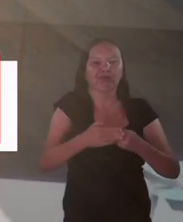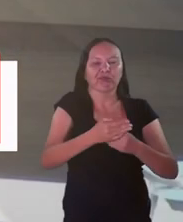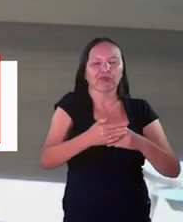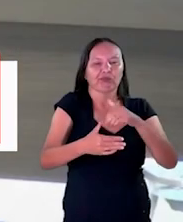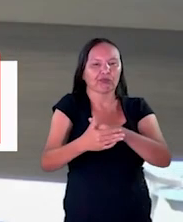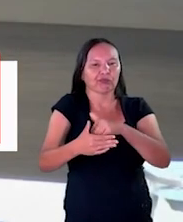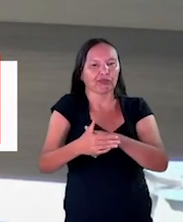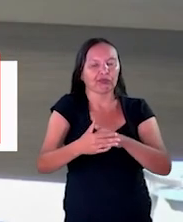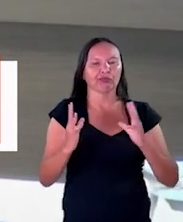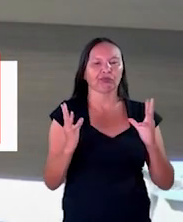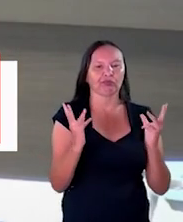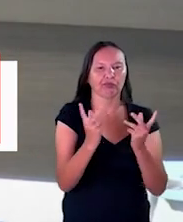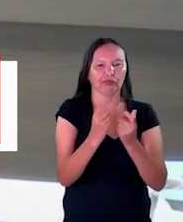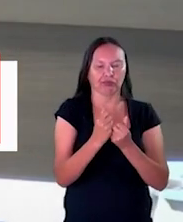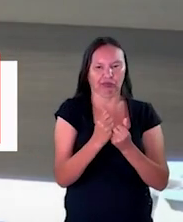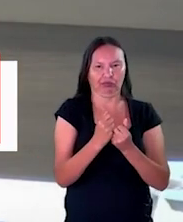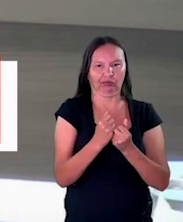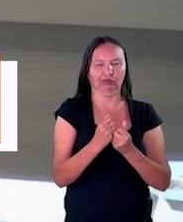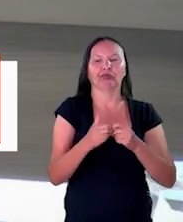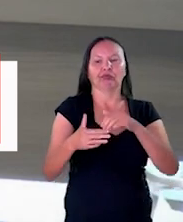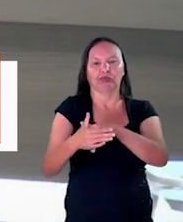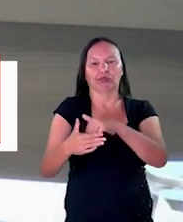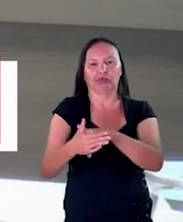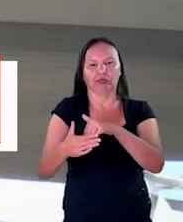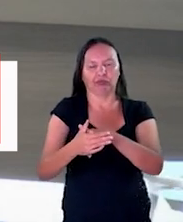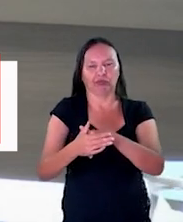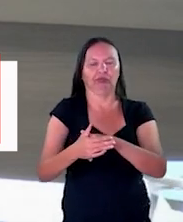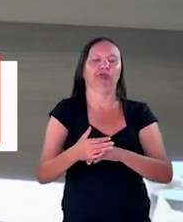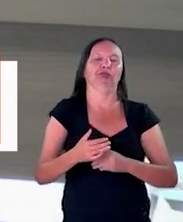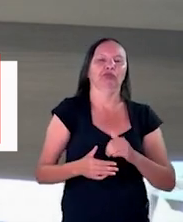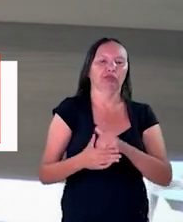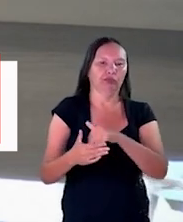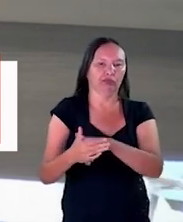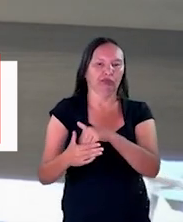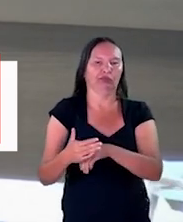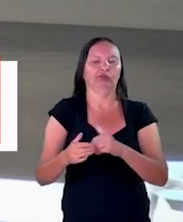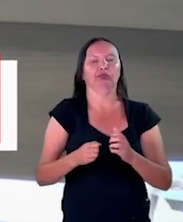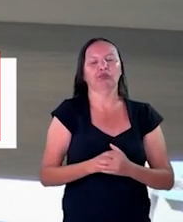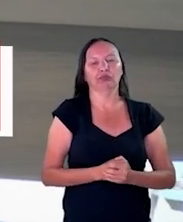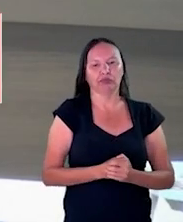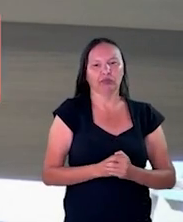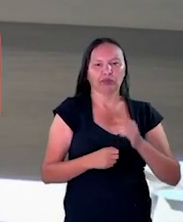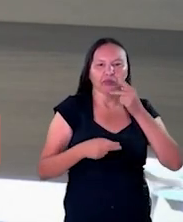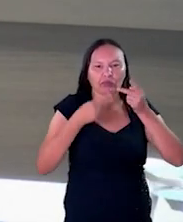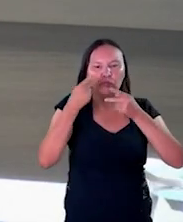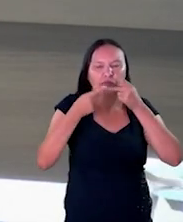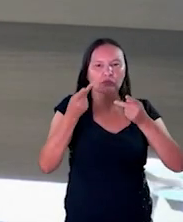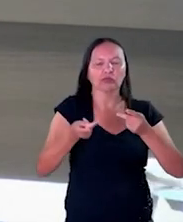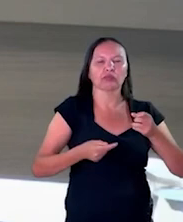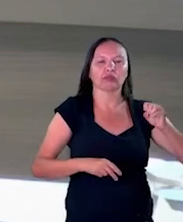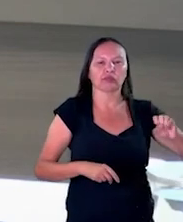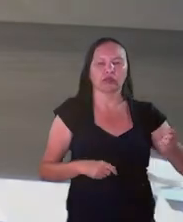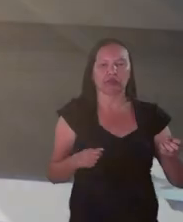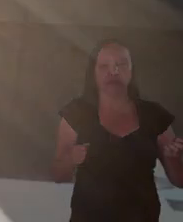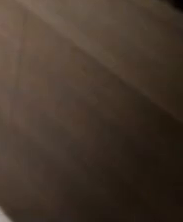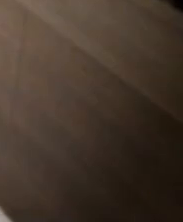de resolução para disciplinar a investigação pelo Ministério Público de morte, violência sexual,